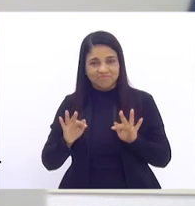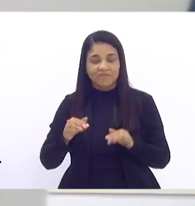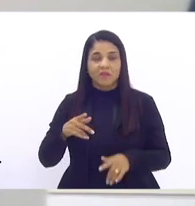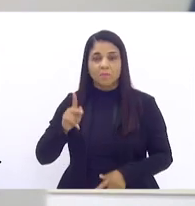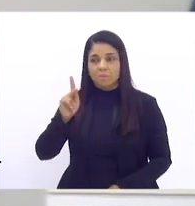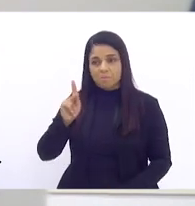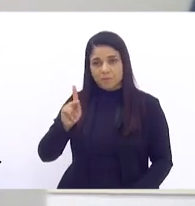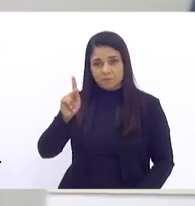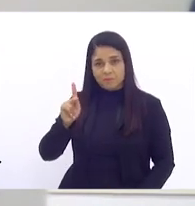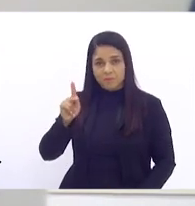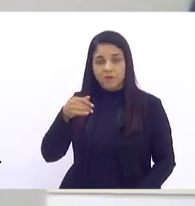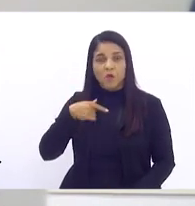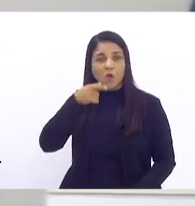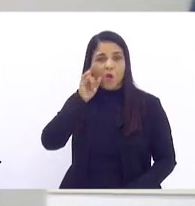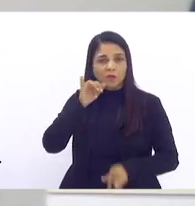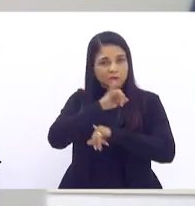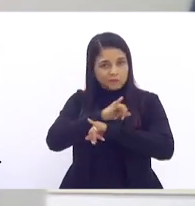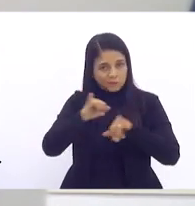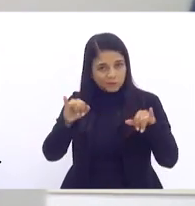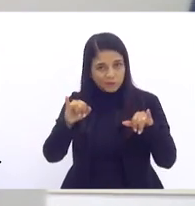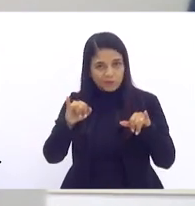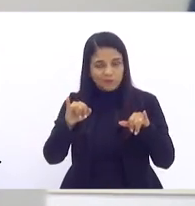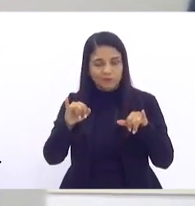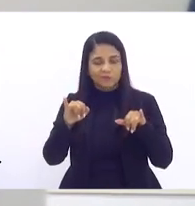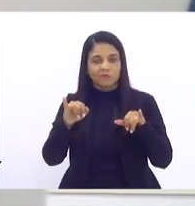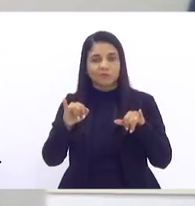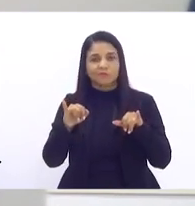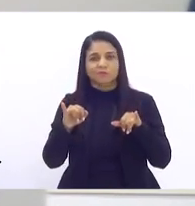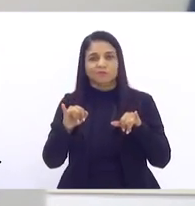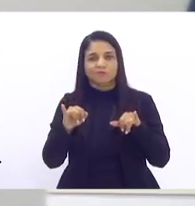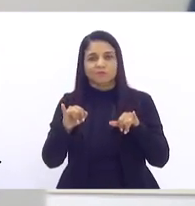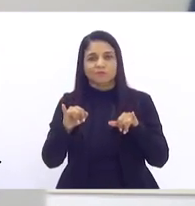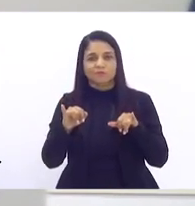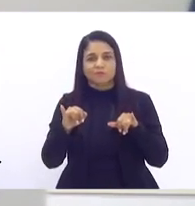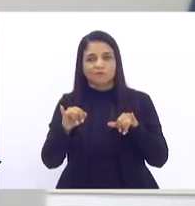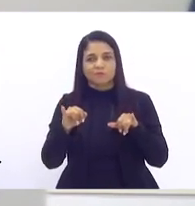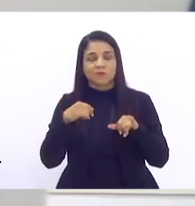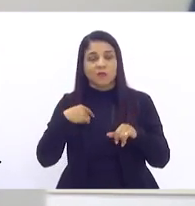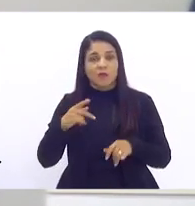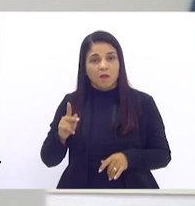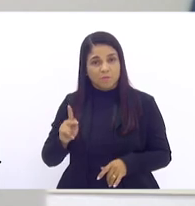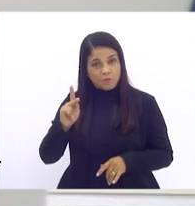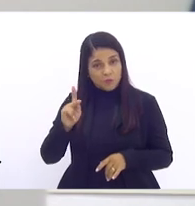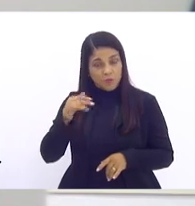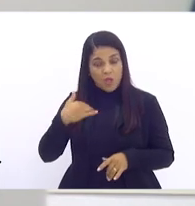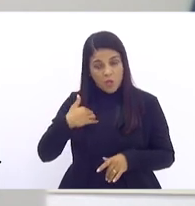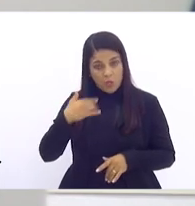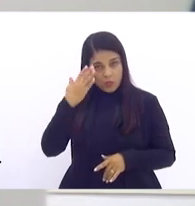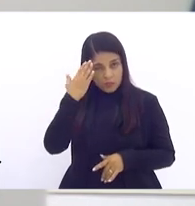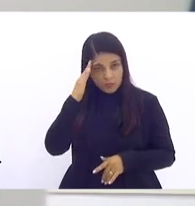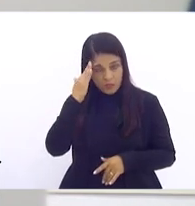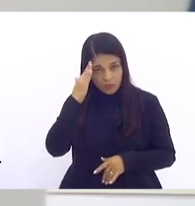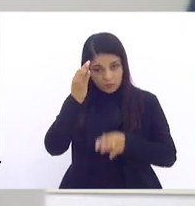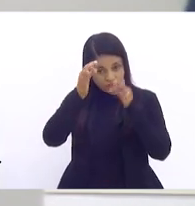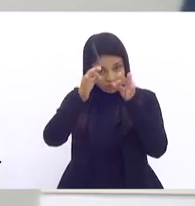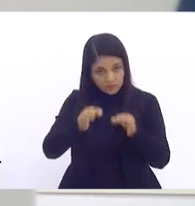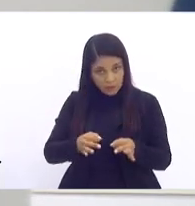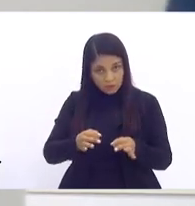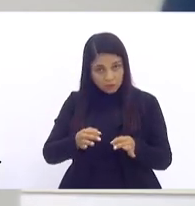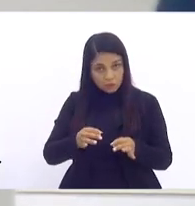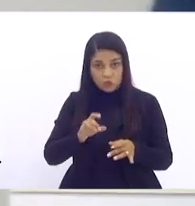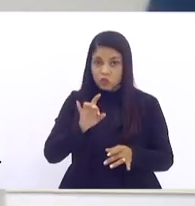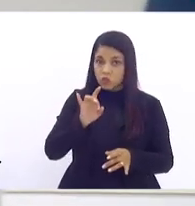né que a Petrobras No meu modo de entender de forma correta ela não tá mais